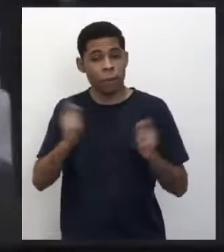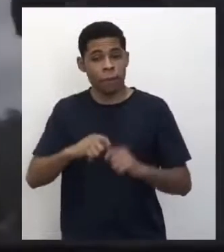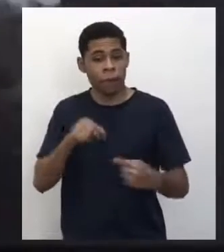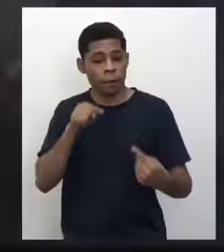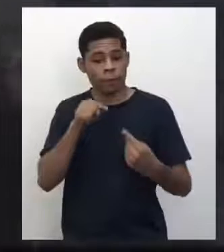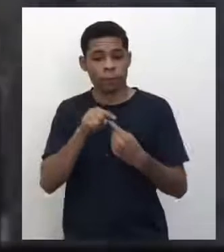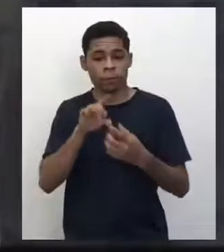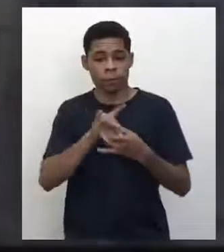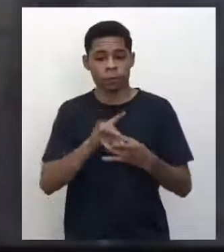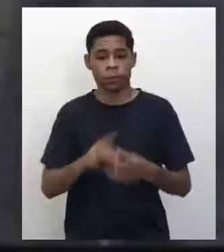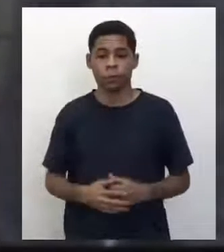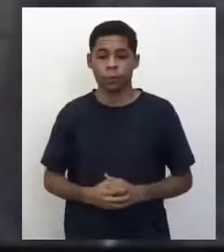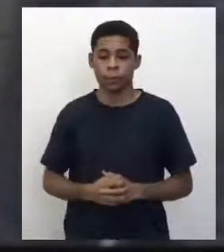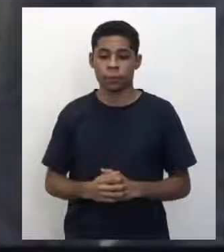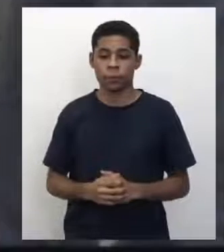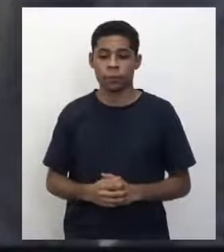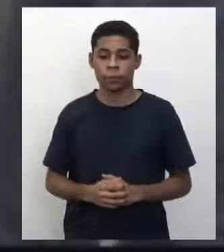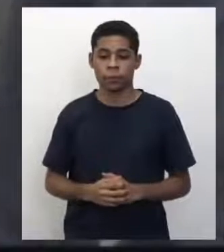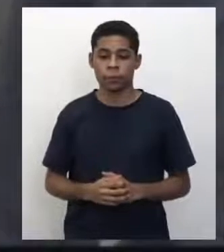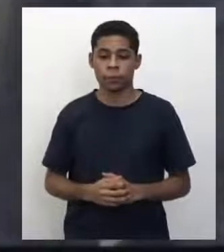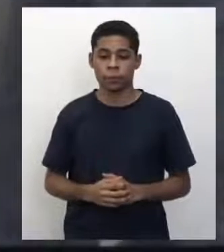passinho. Acho que tipo uma marcha.